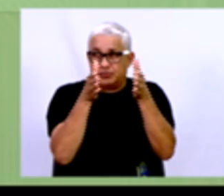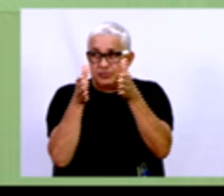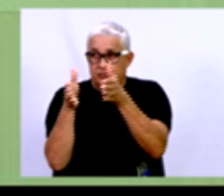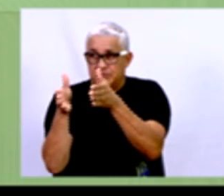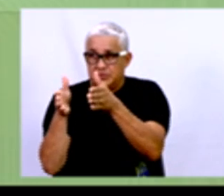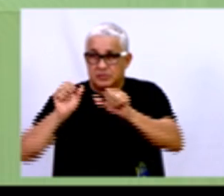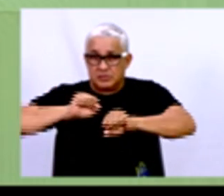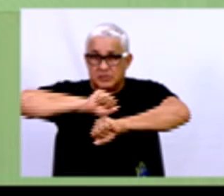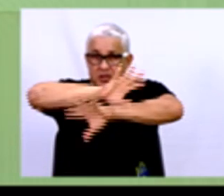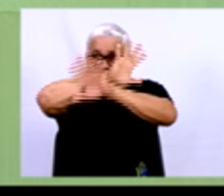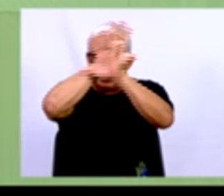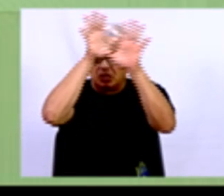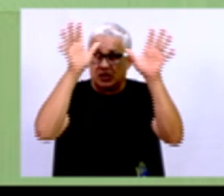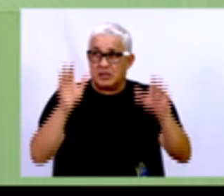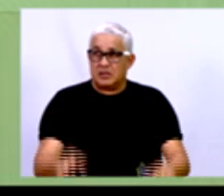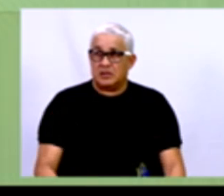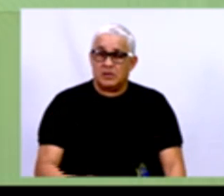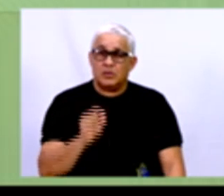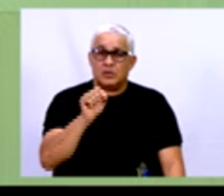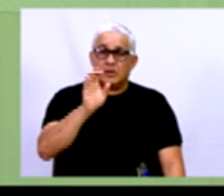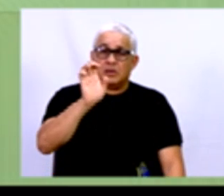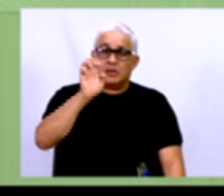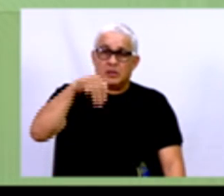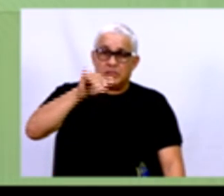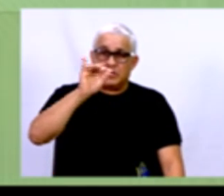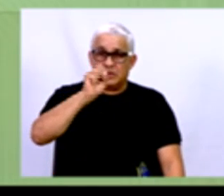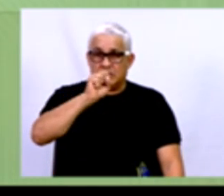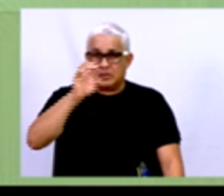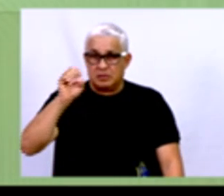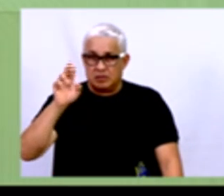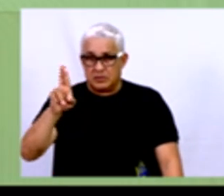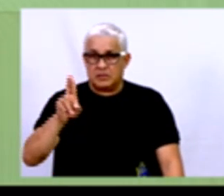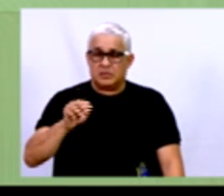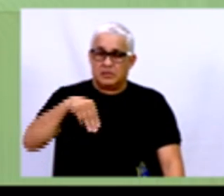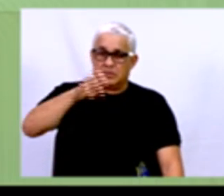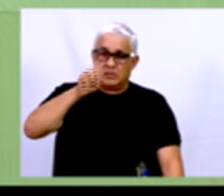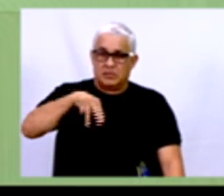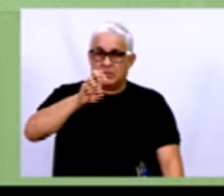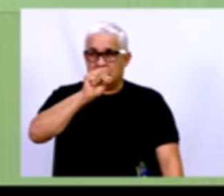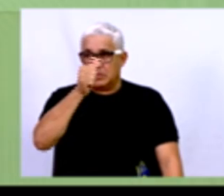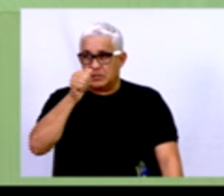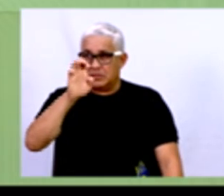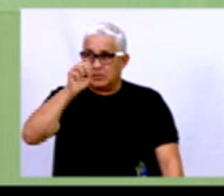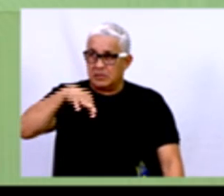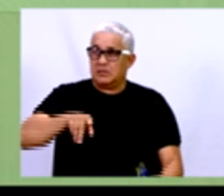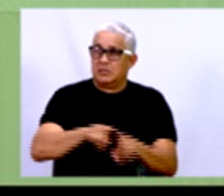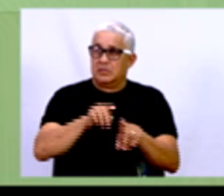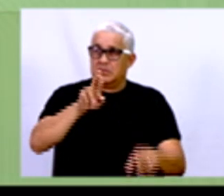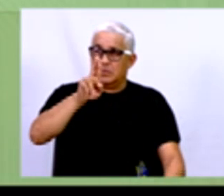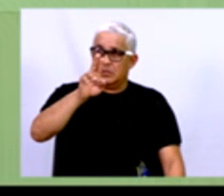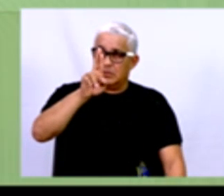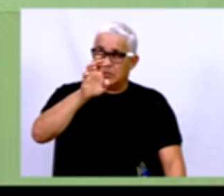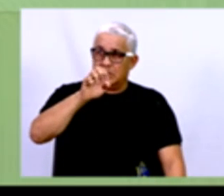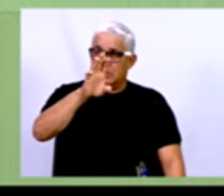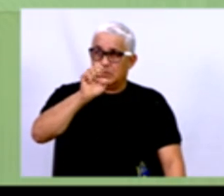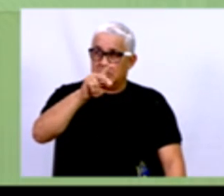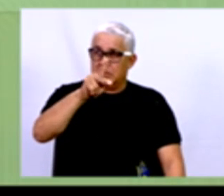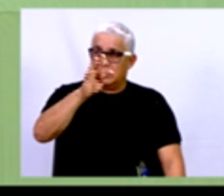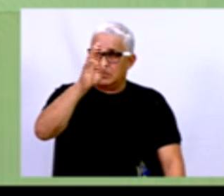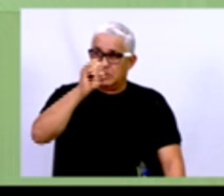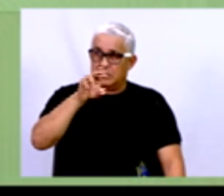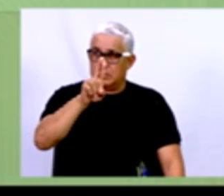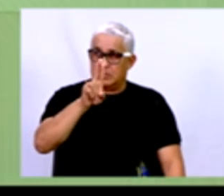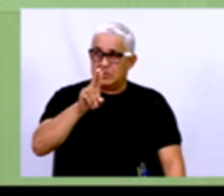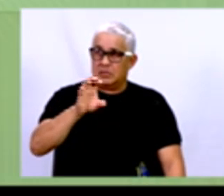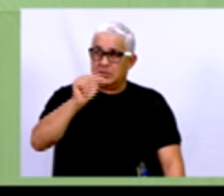ficou bem claro a questão de quem é o emissor, mensagem, receptor, canal e código. Então, vejamos esta capa de